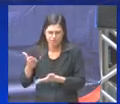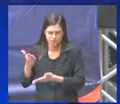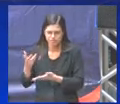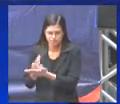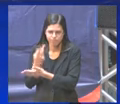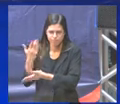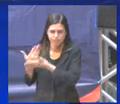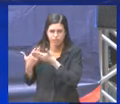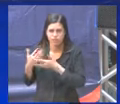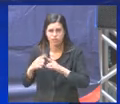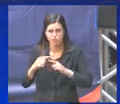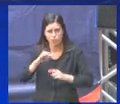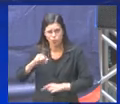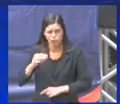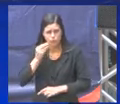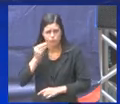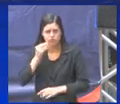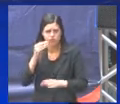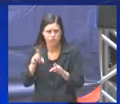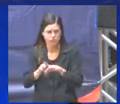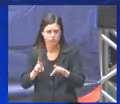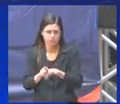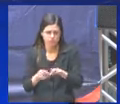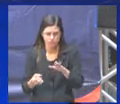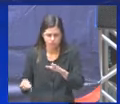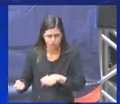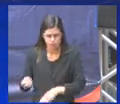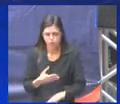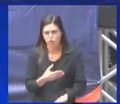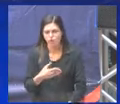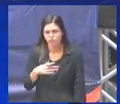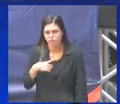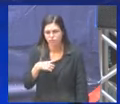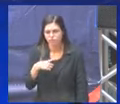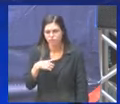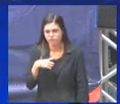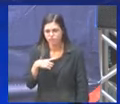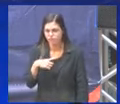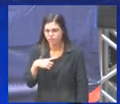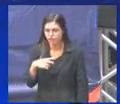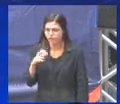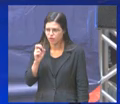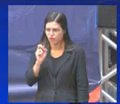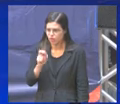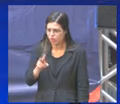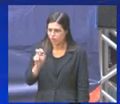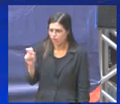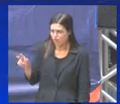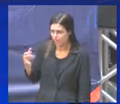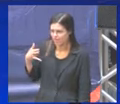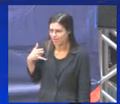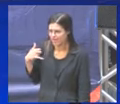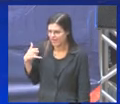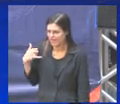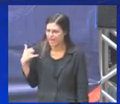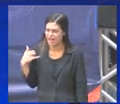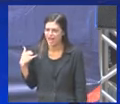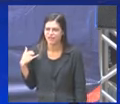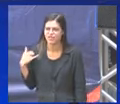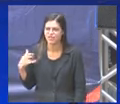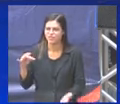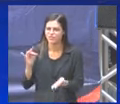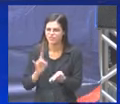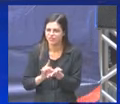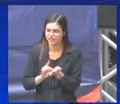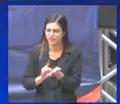irão aparecer, como já vem aparecendo. Olhando aqui, né, mais ou menos a faixa etária, é fato que